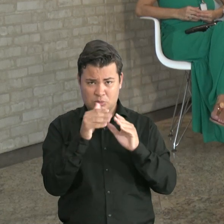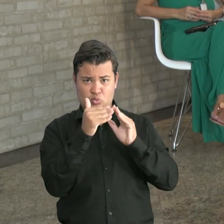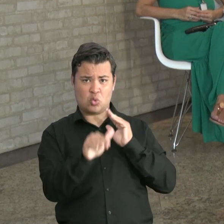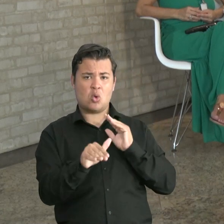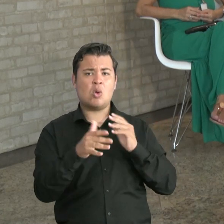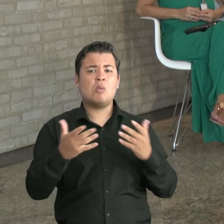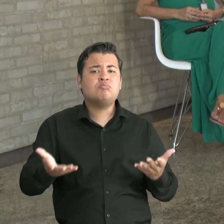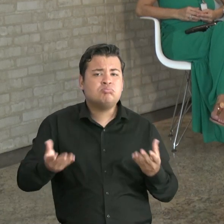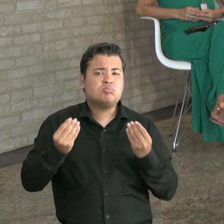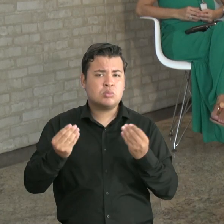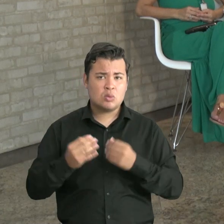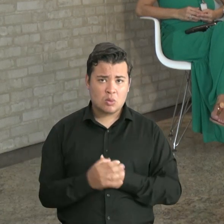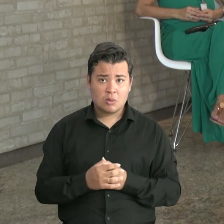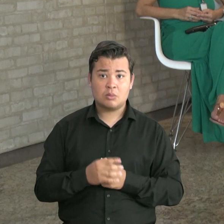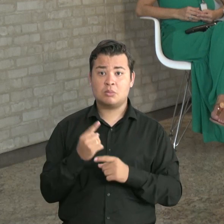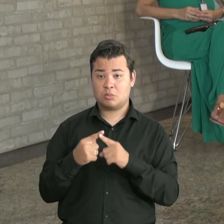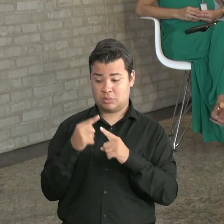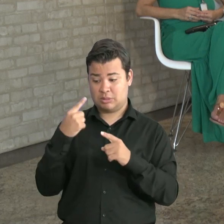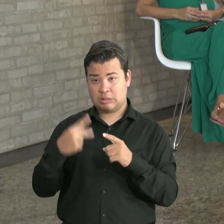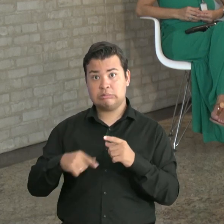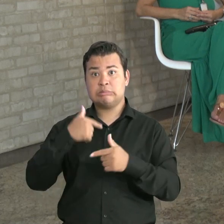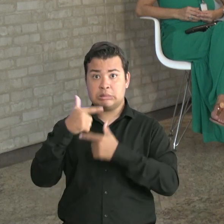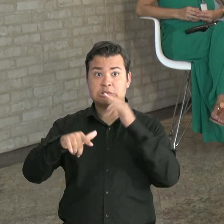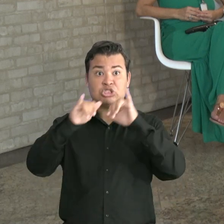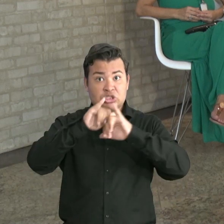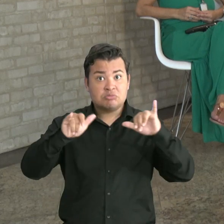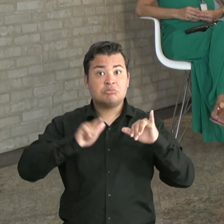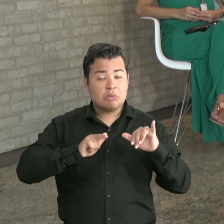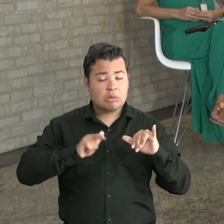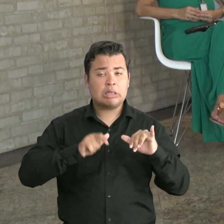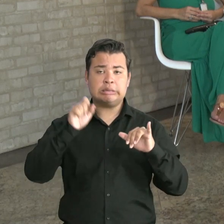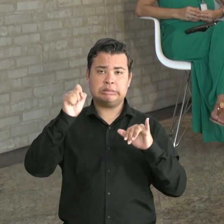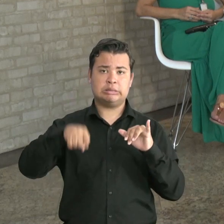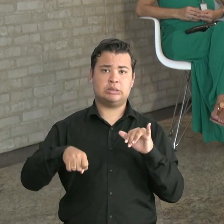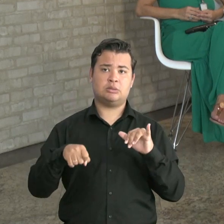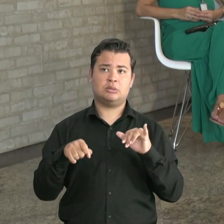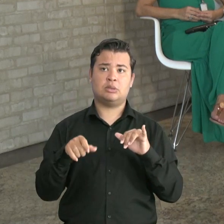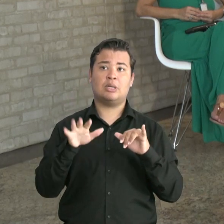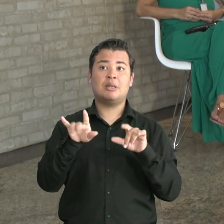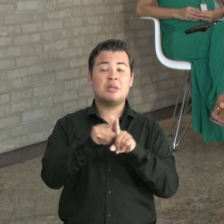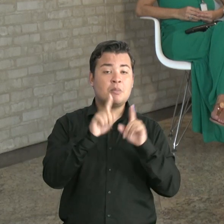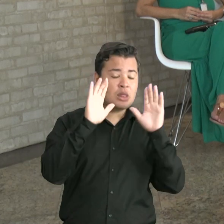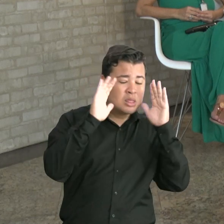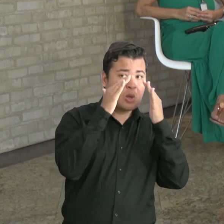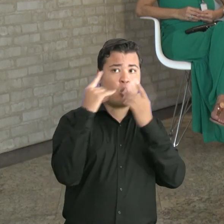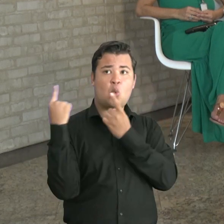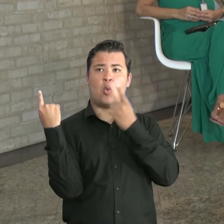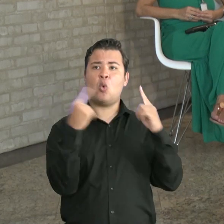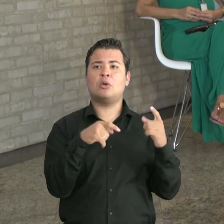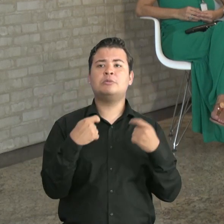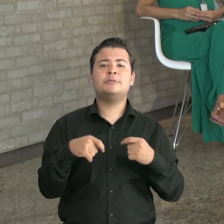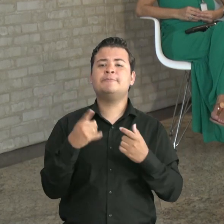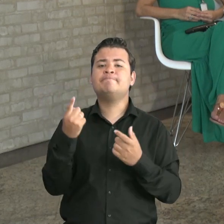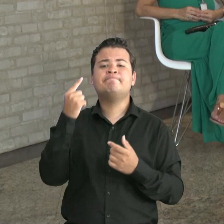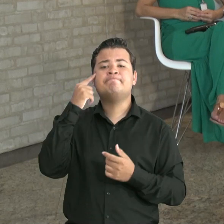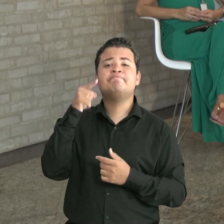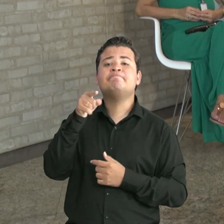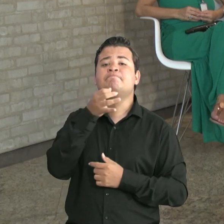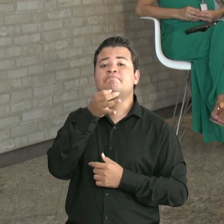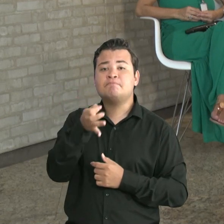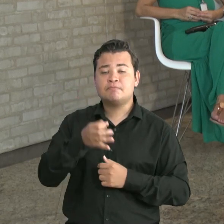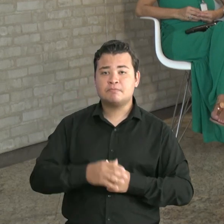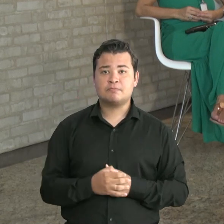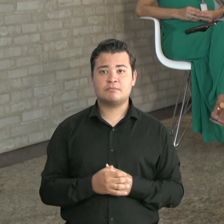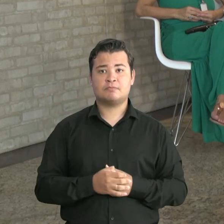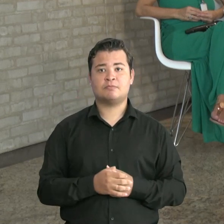gente divulga, sim, o nosso trabalho, e que a professora destacou no final, combater o negacionismo, né? O que o senhor acha disso?